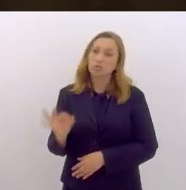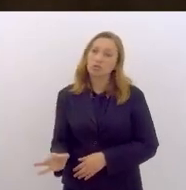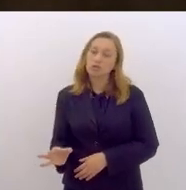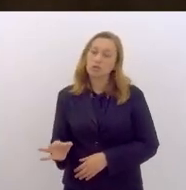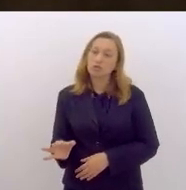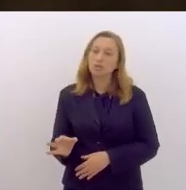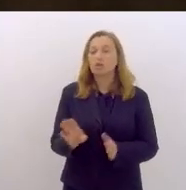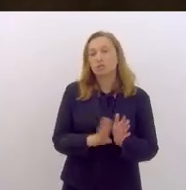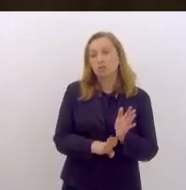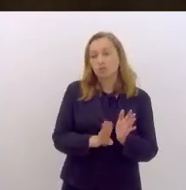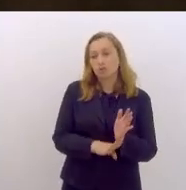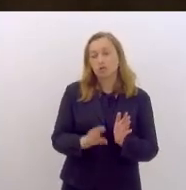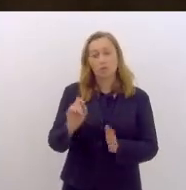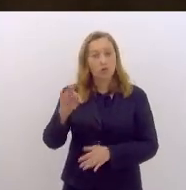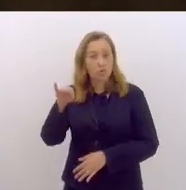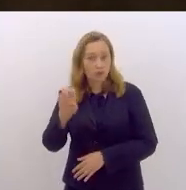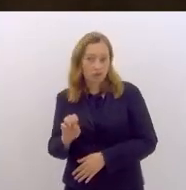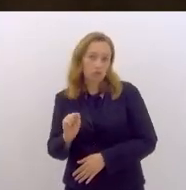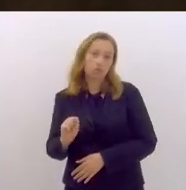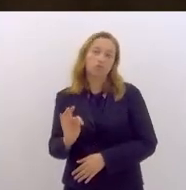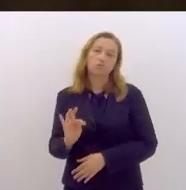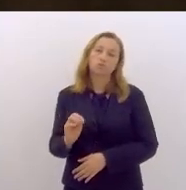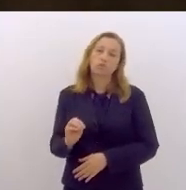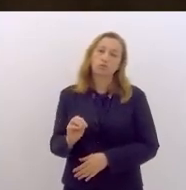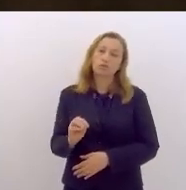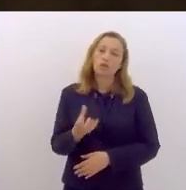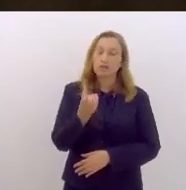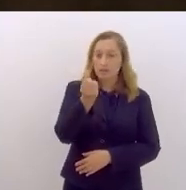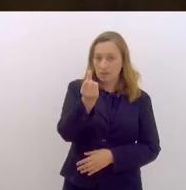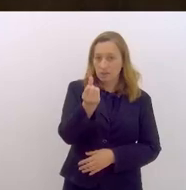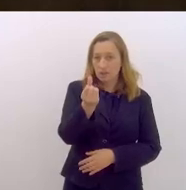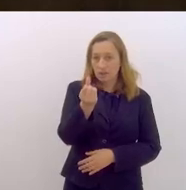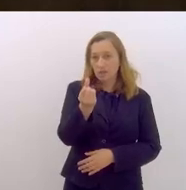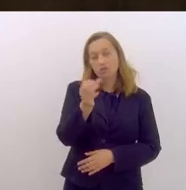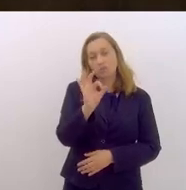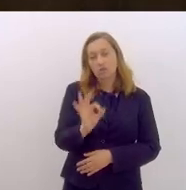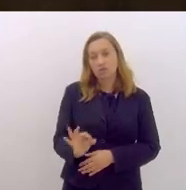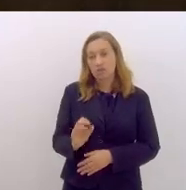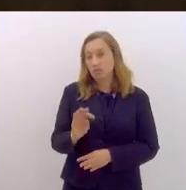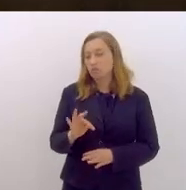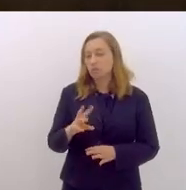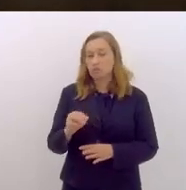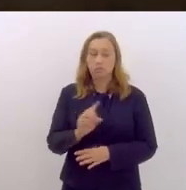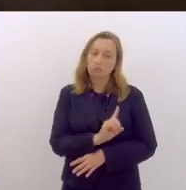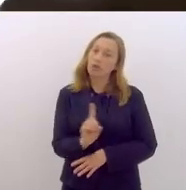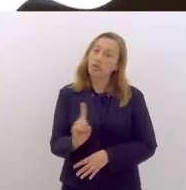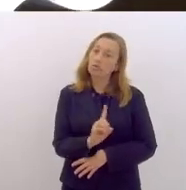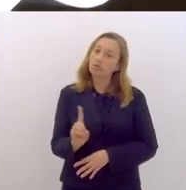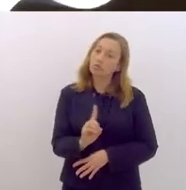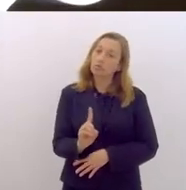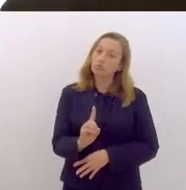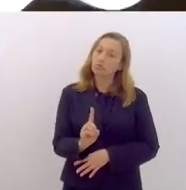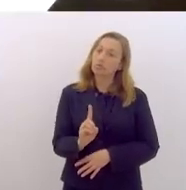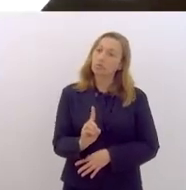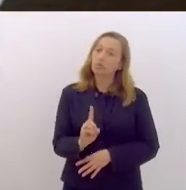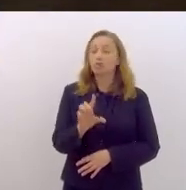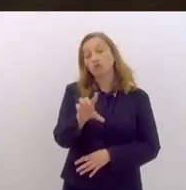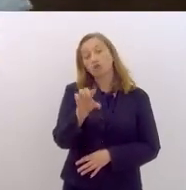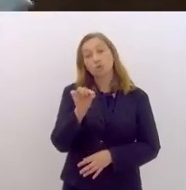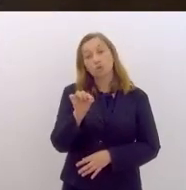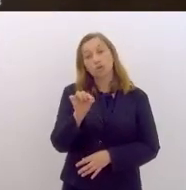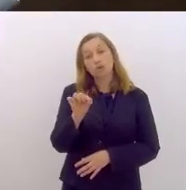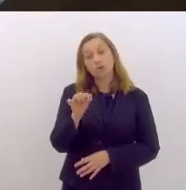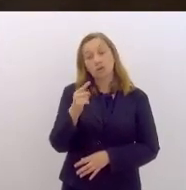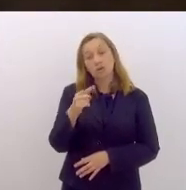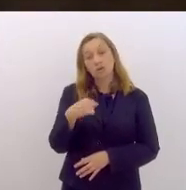sobre custas e emolumentos. 6% sobre custas e emolumentos, não. Vossa Excelência decide que eu